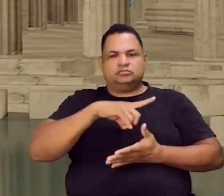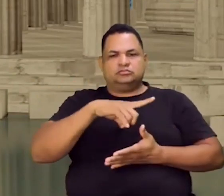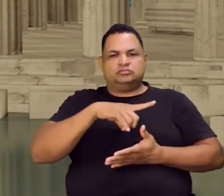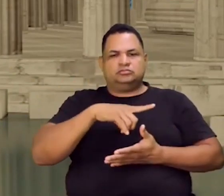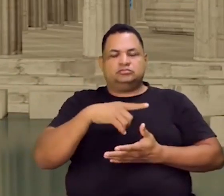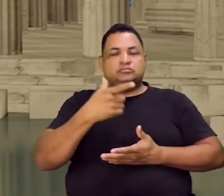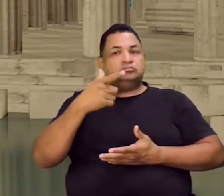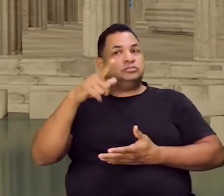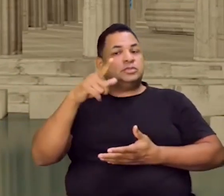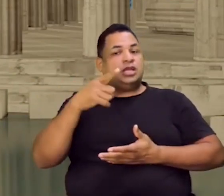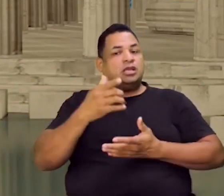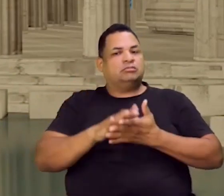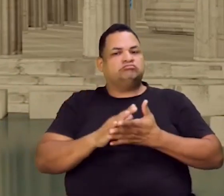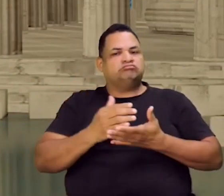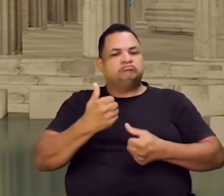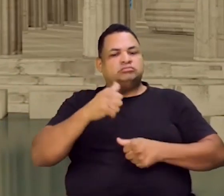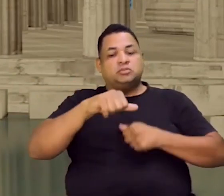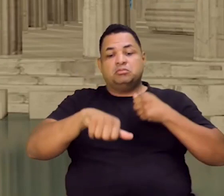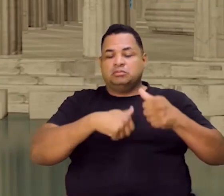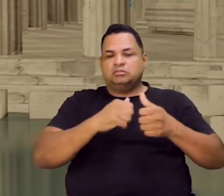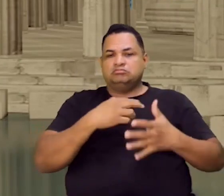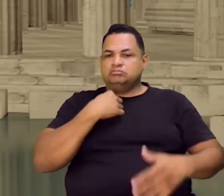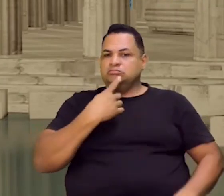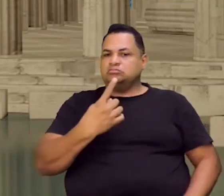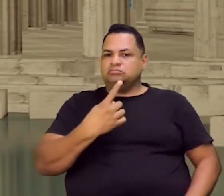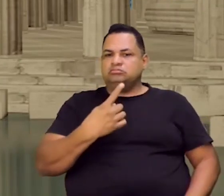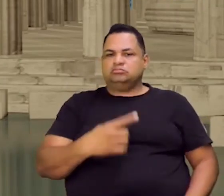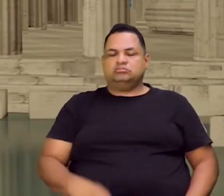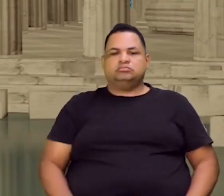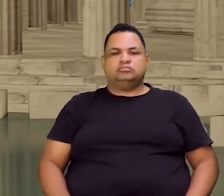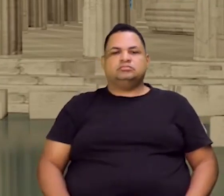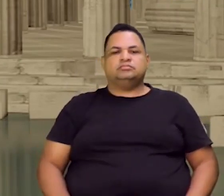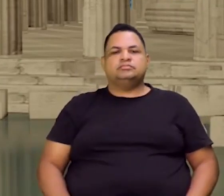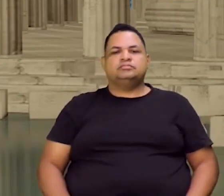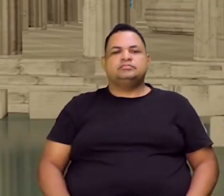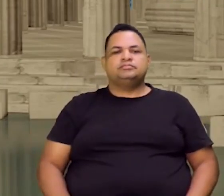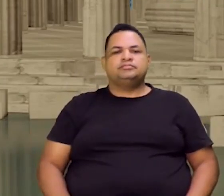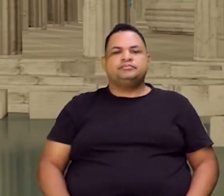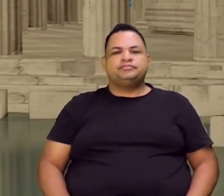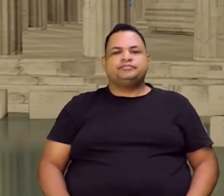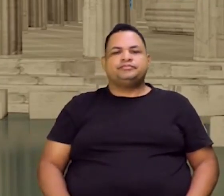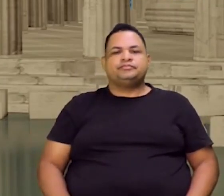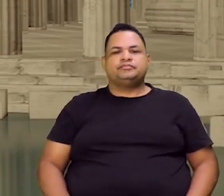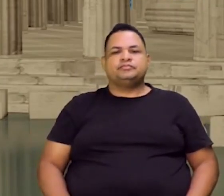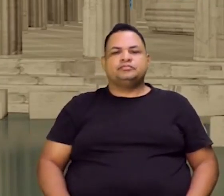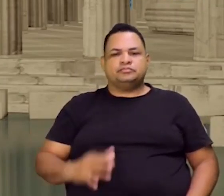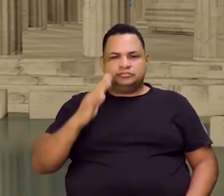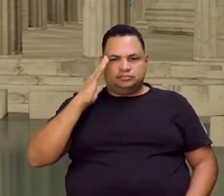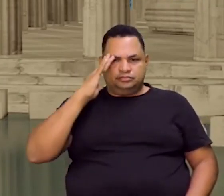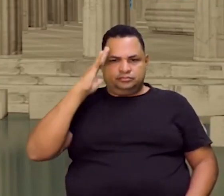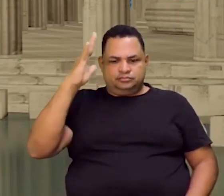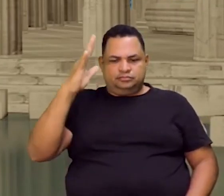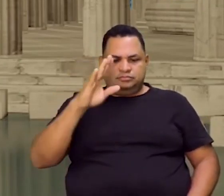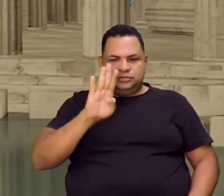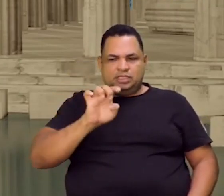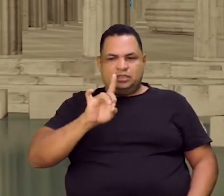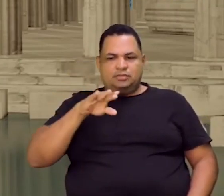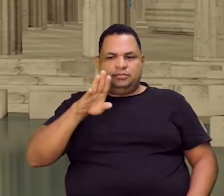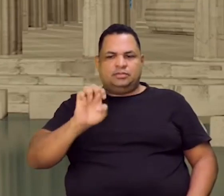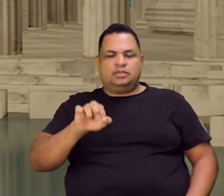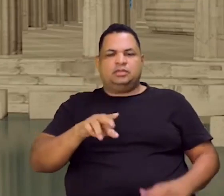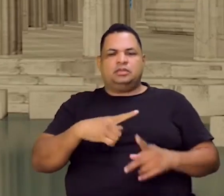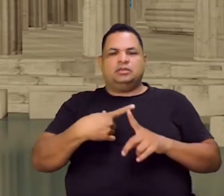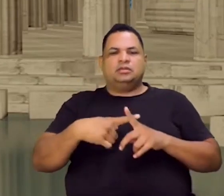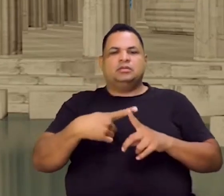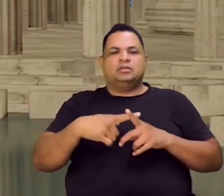não existir outra teoria comprovando, né, aqueles fatos. Ou seja, a teoria do Big Bang ela é válida até hoje